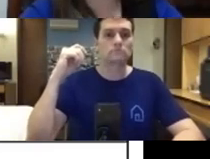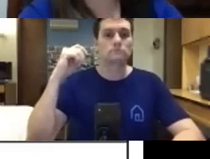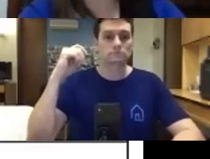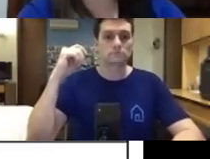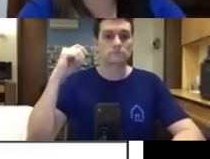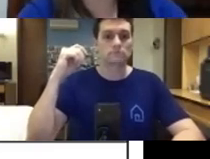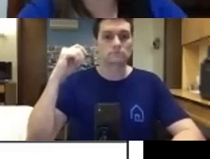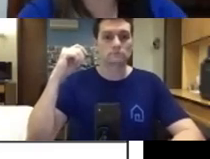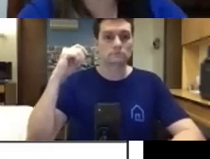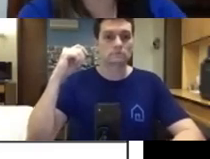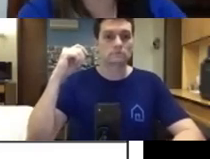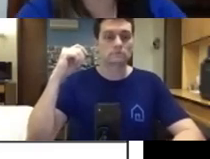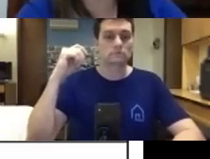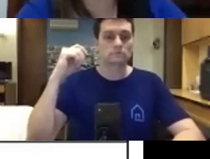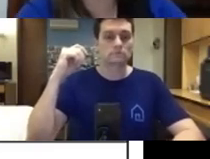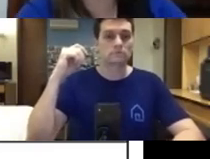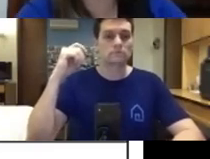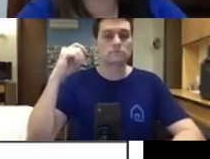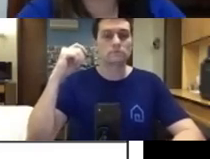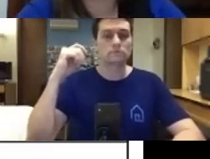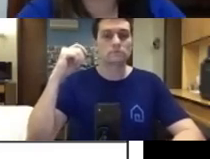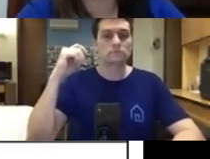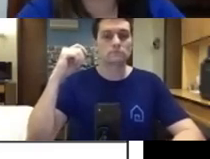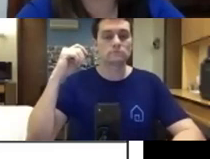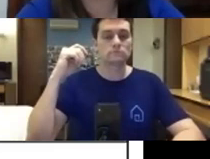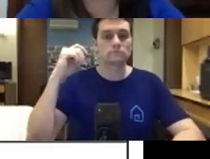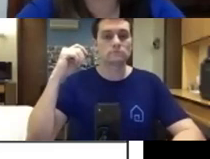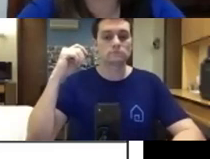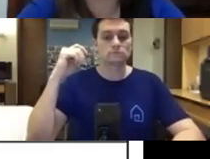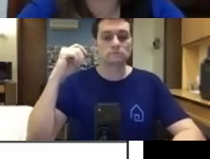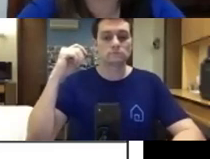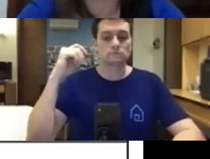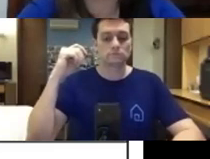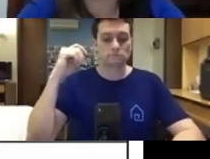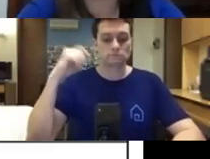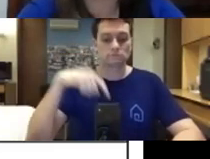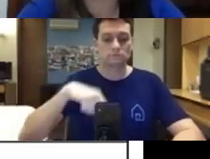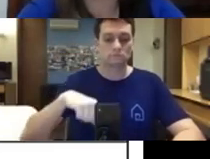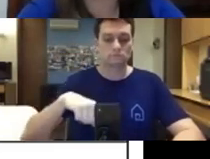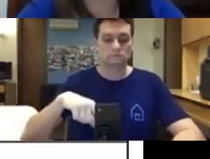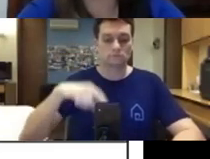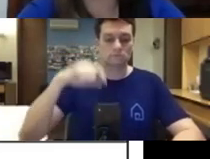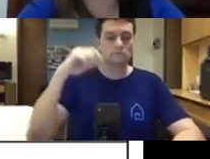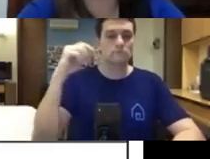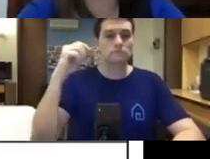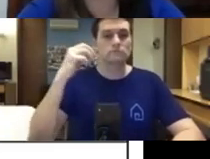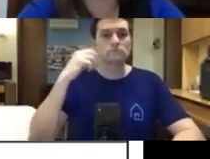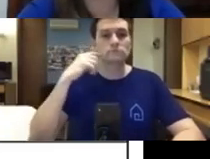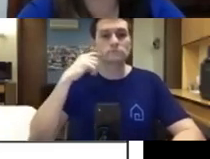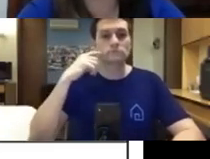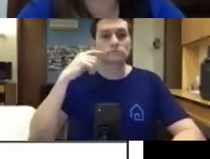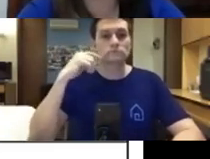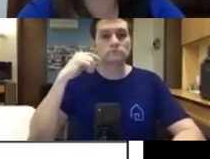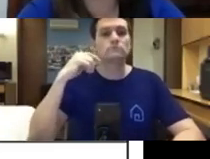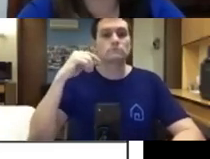o shaft elétrico, não lembro bem, e começou a rapidamente infestar de fumaça os outros pavimentos, que